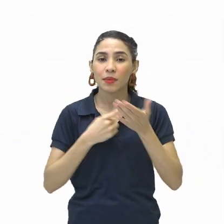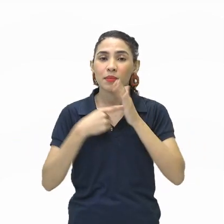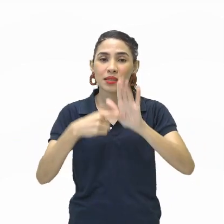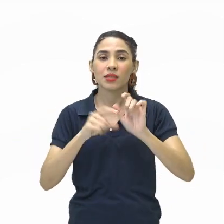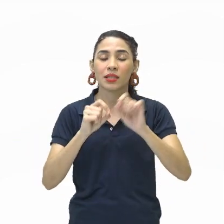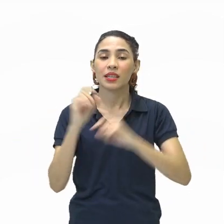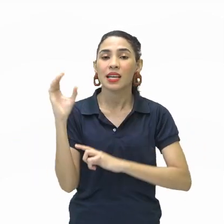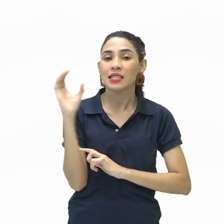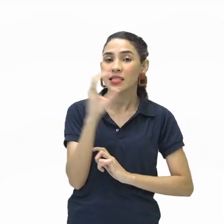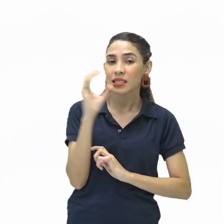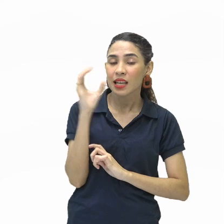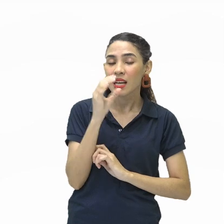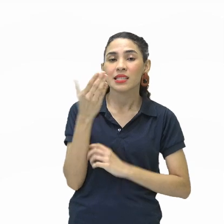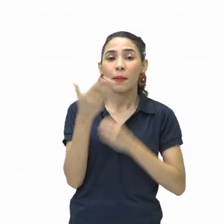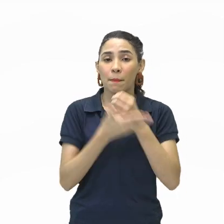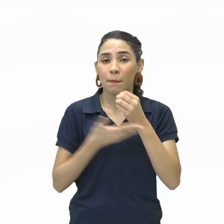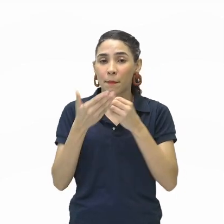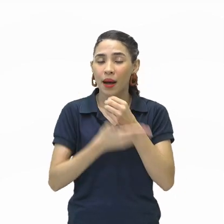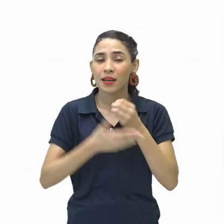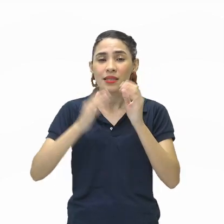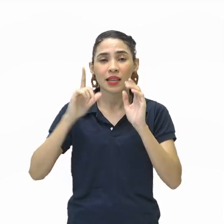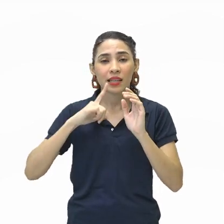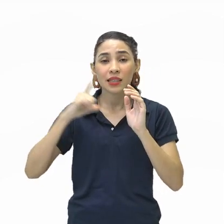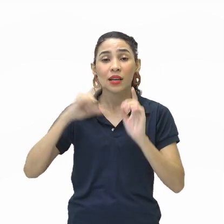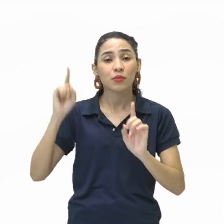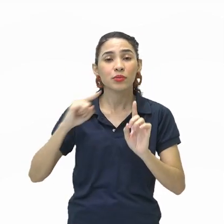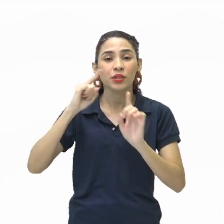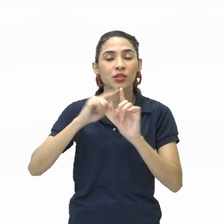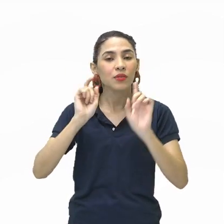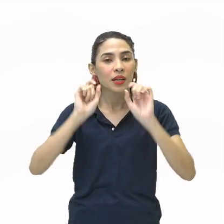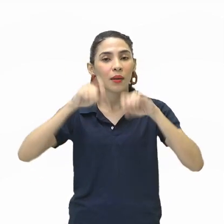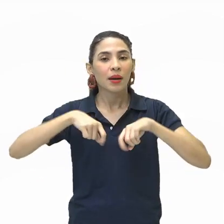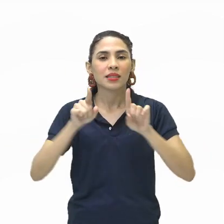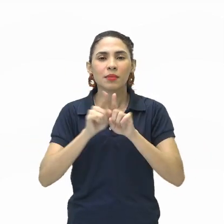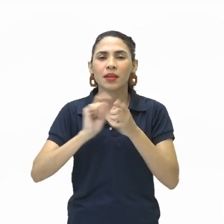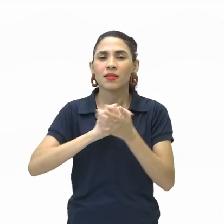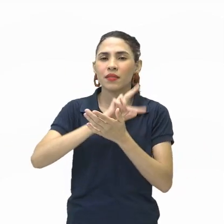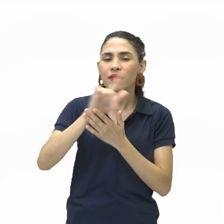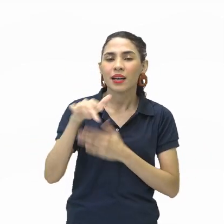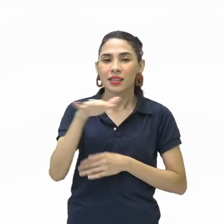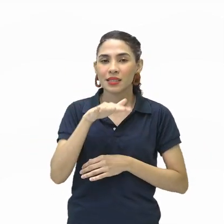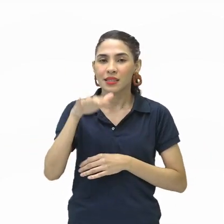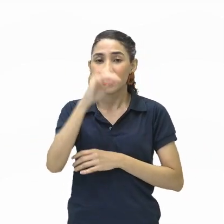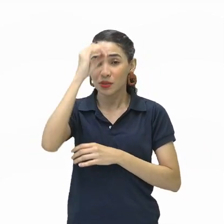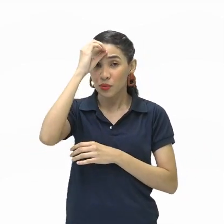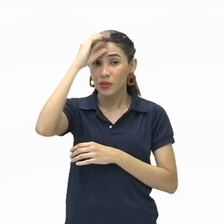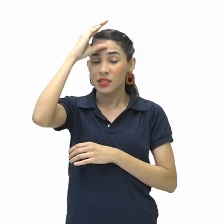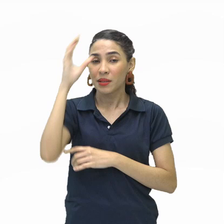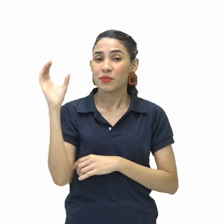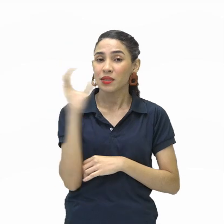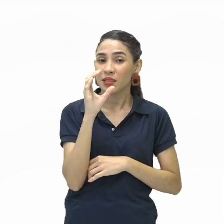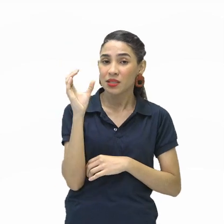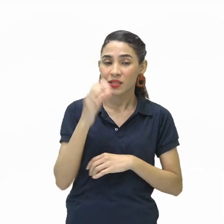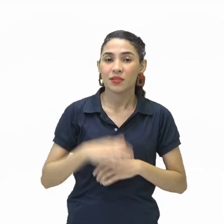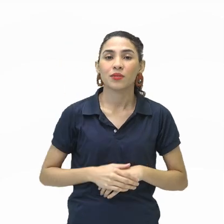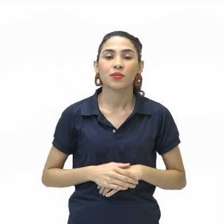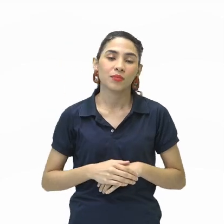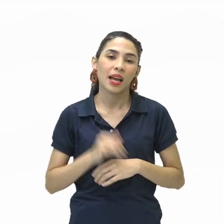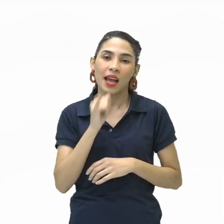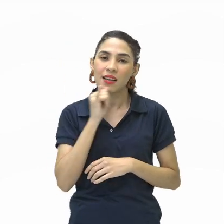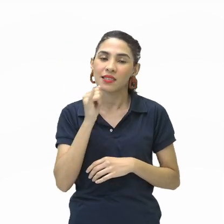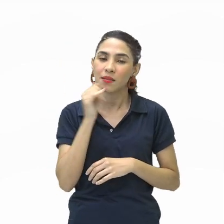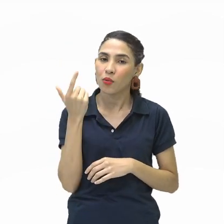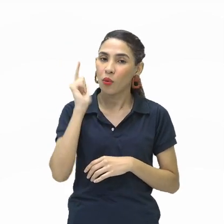uma ciência básica e central, né, e ela é capaz de permear diversas áreas do conhecimento científico, como a gente